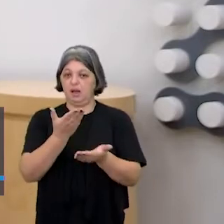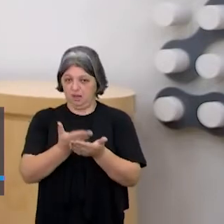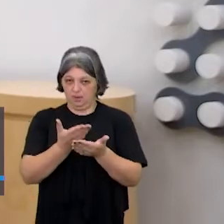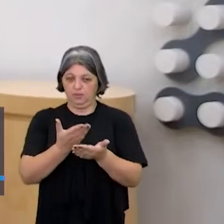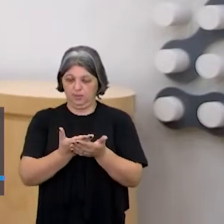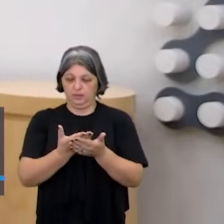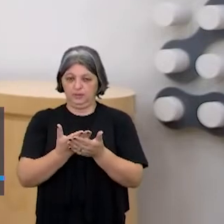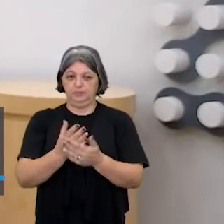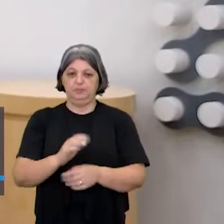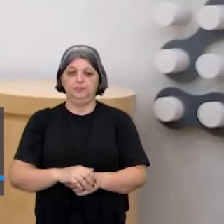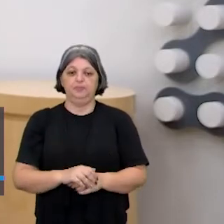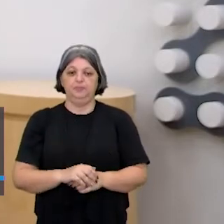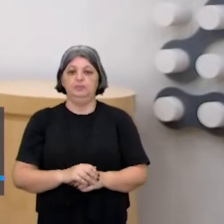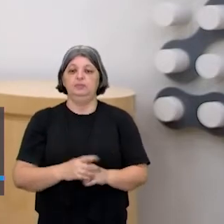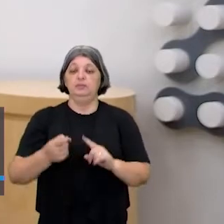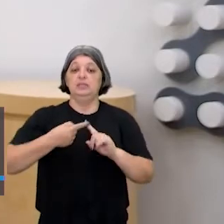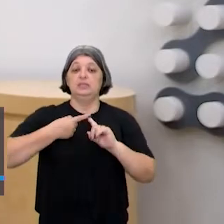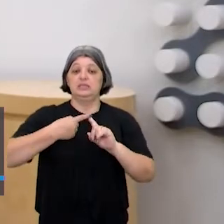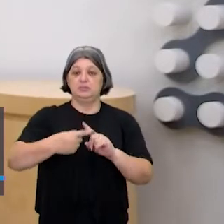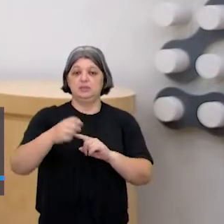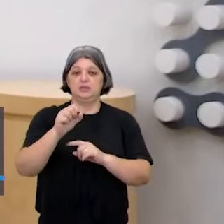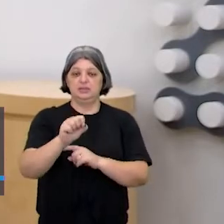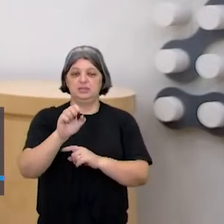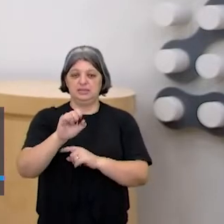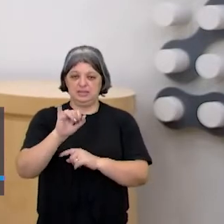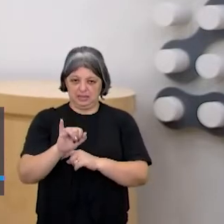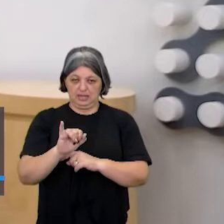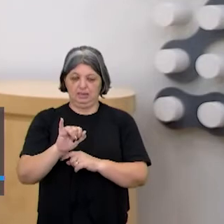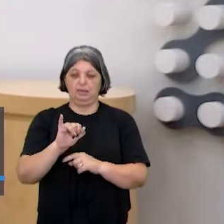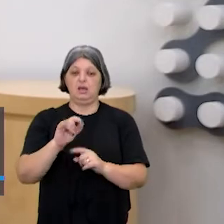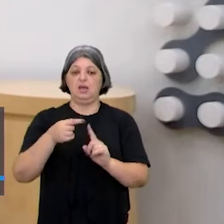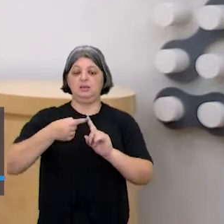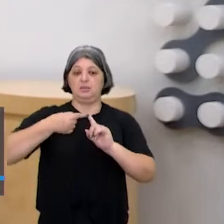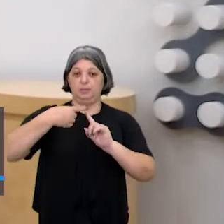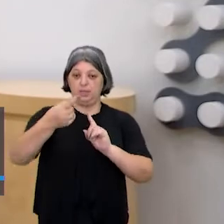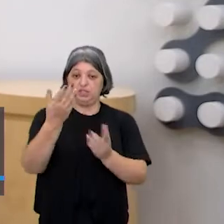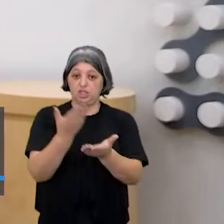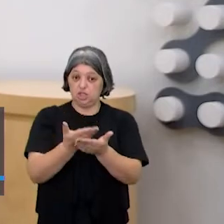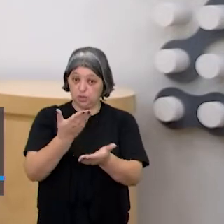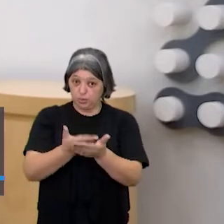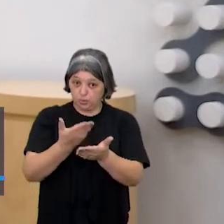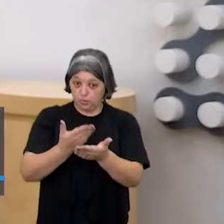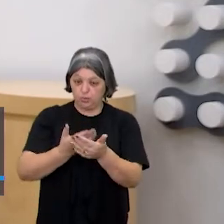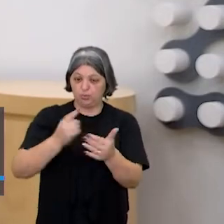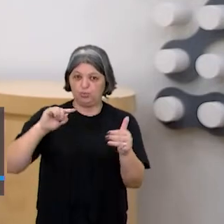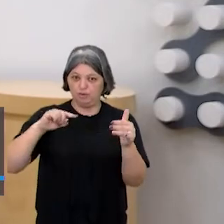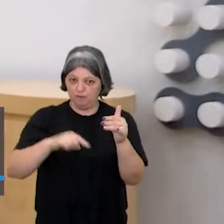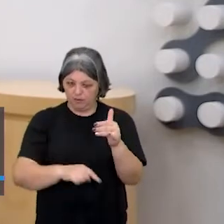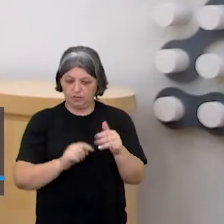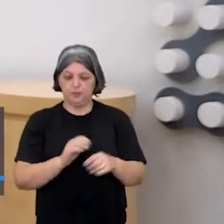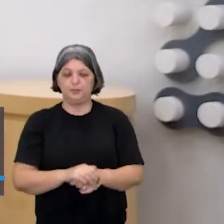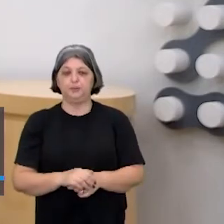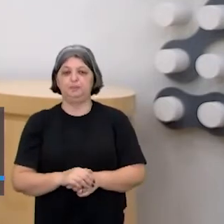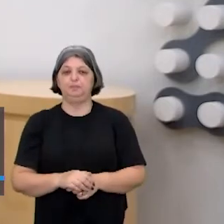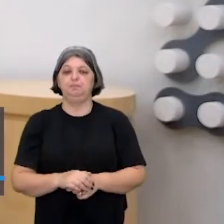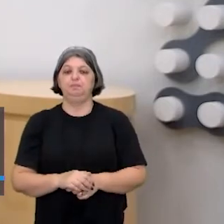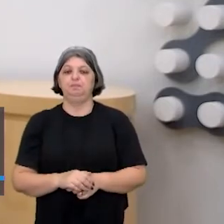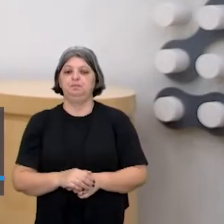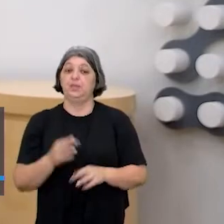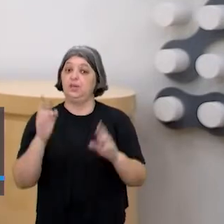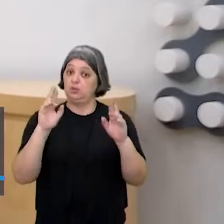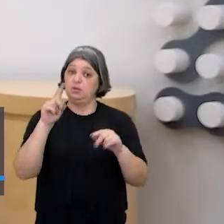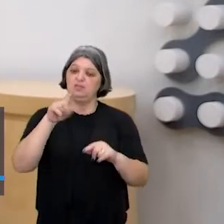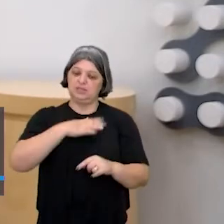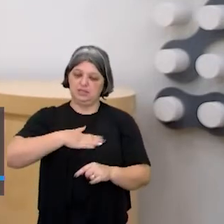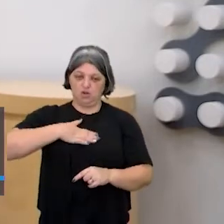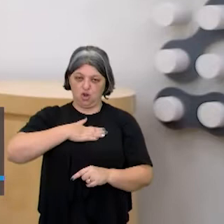retomada da nossa semana sei que a semana de estudos intensivos espero aí que vocês curtam Espero que